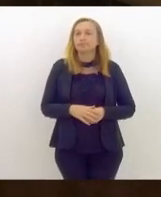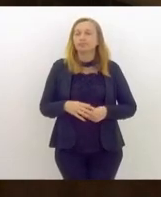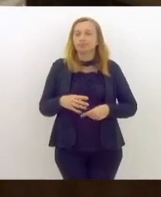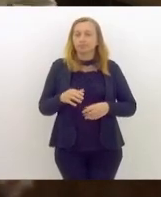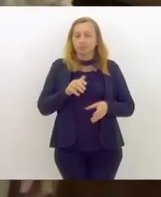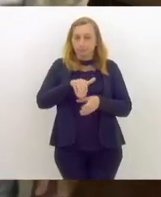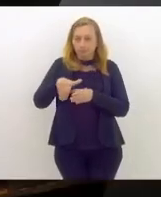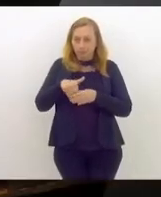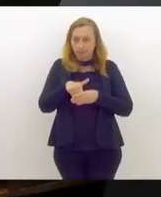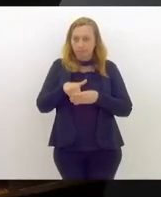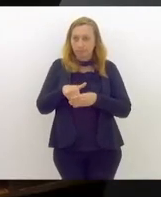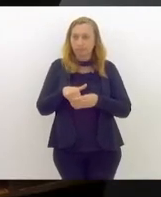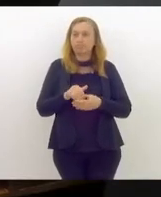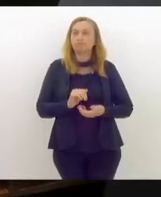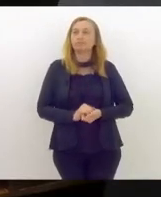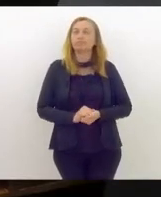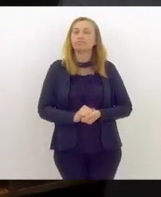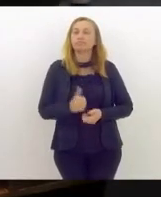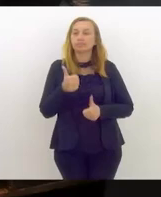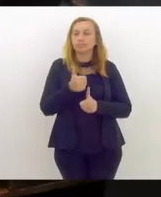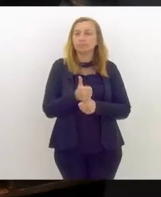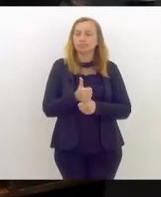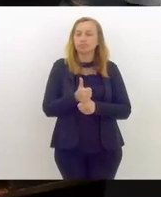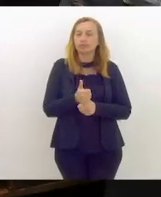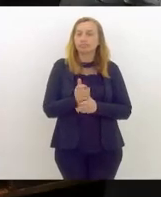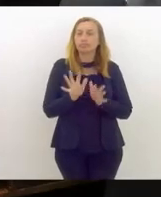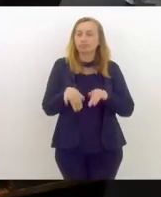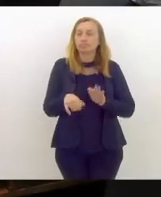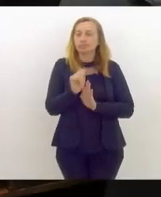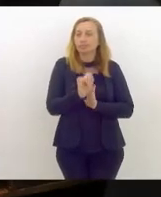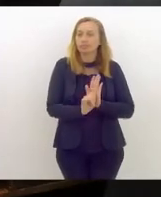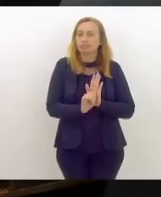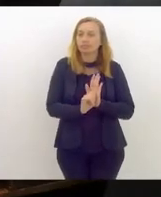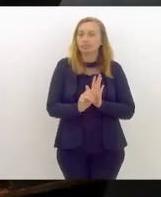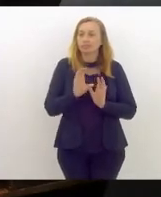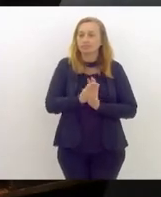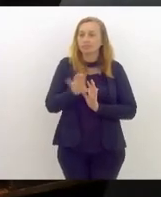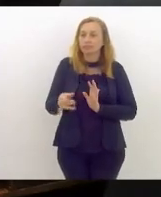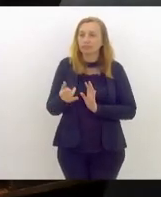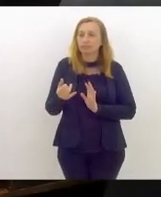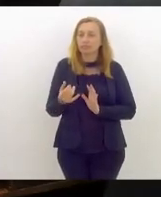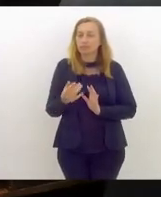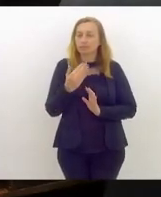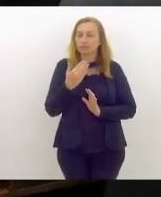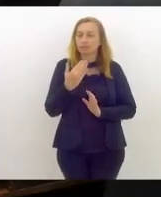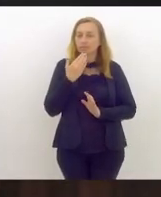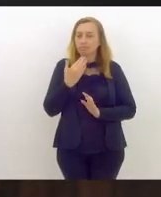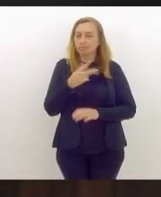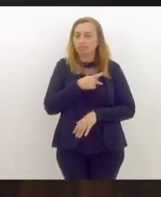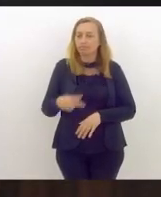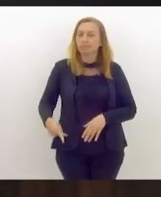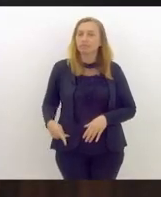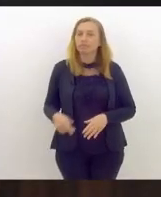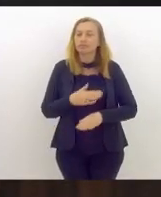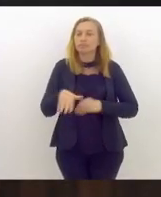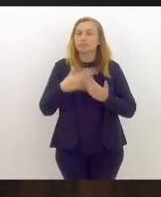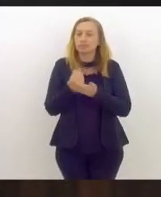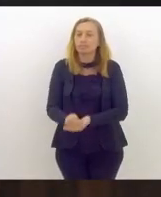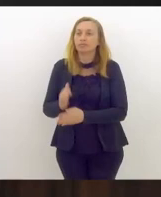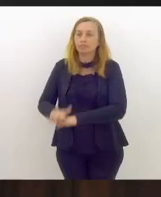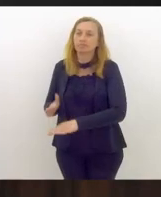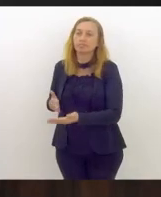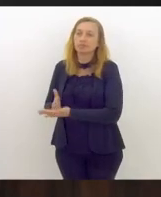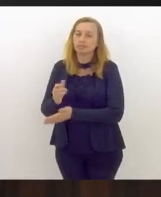em votação, o substitutivo com forma final da CCJ, que a presidência defere. Se os que aprovam permaneçam como estão aprovados,